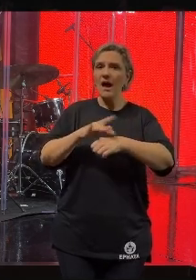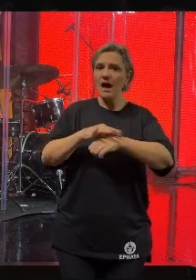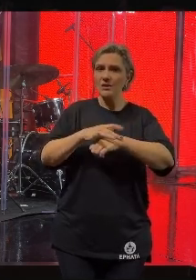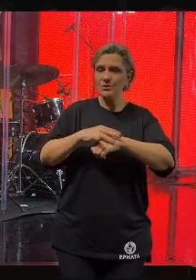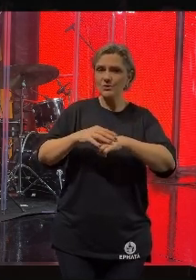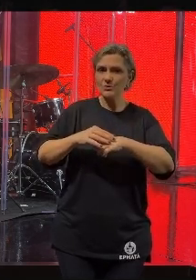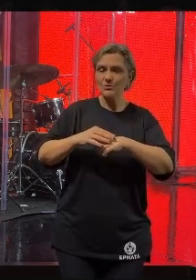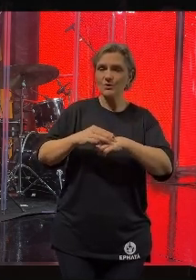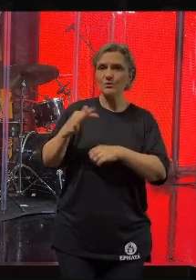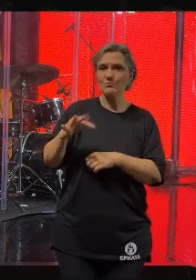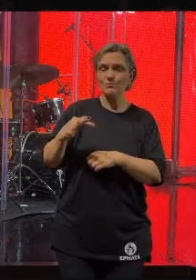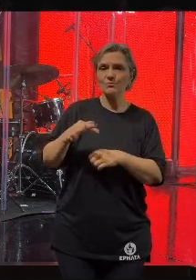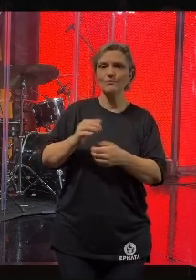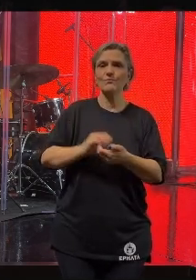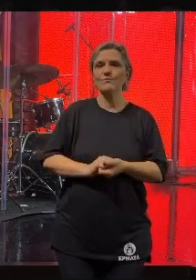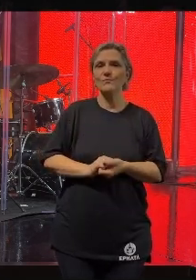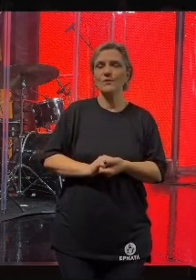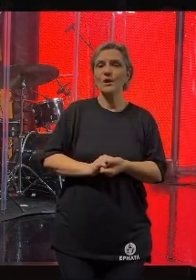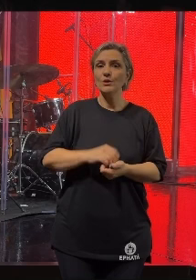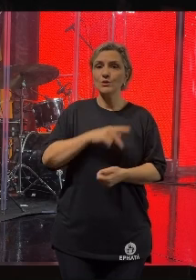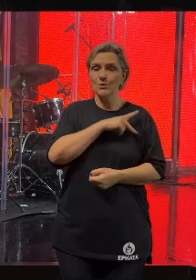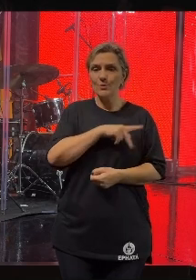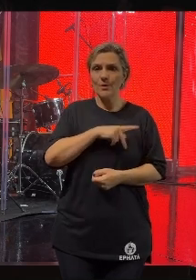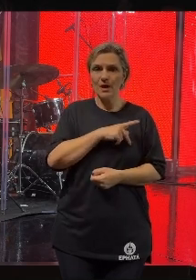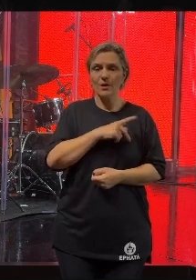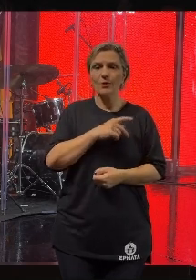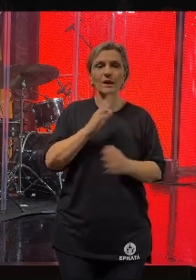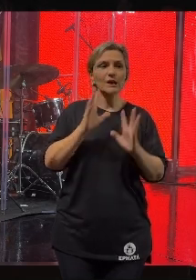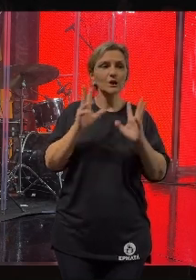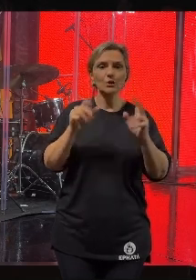seguir, ele e todos os membros da sua